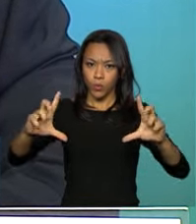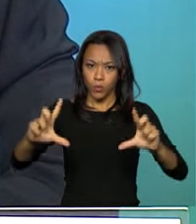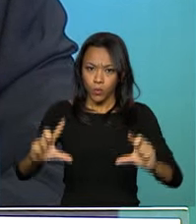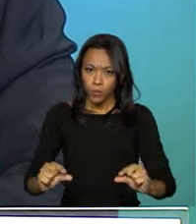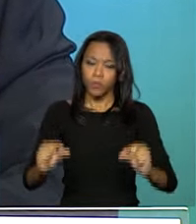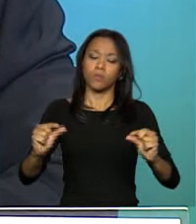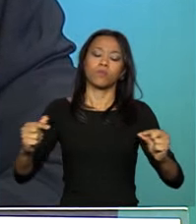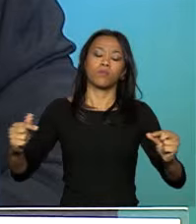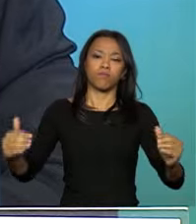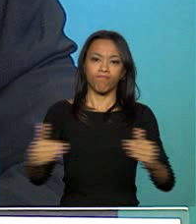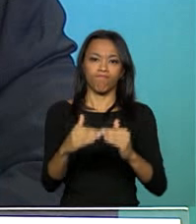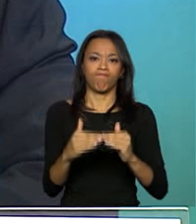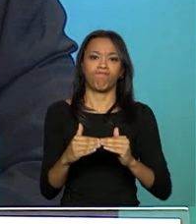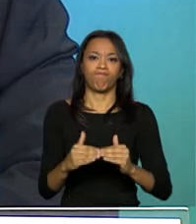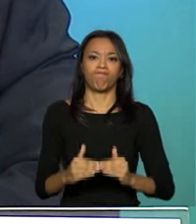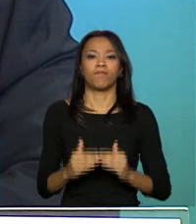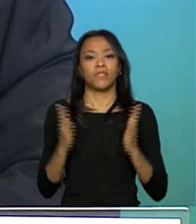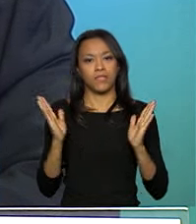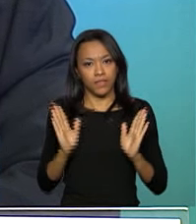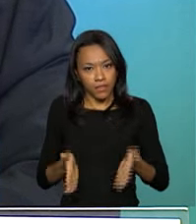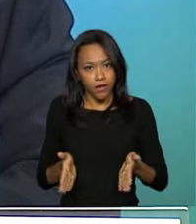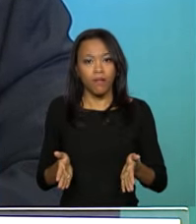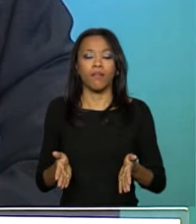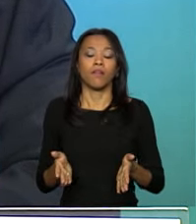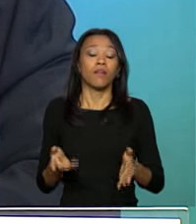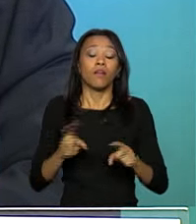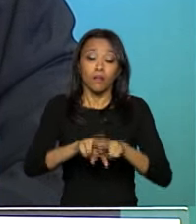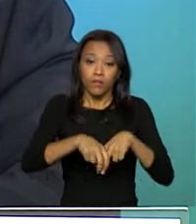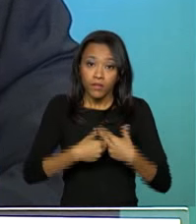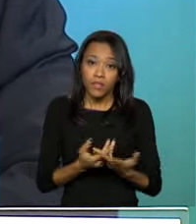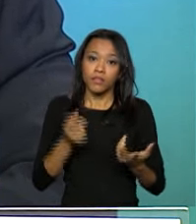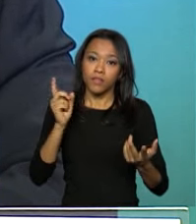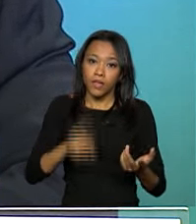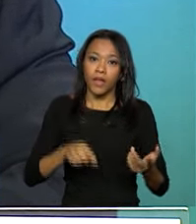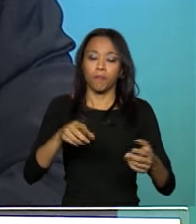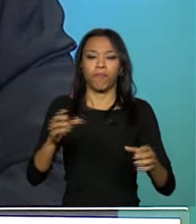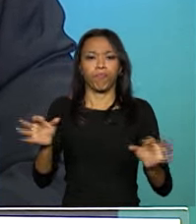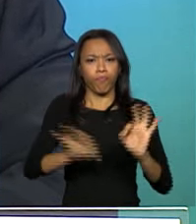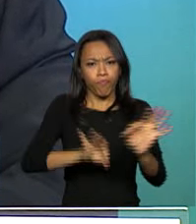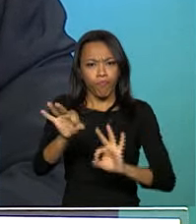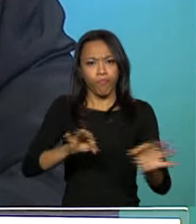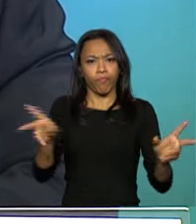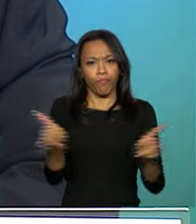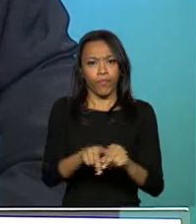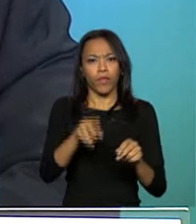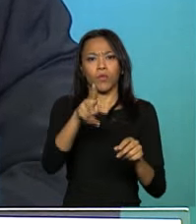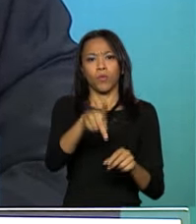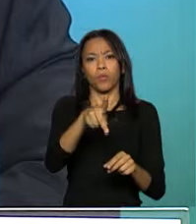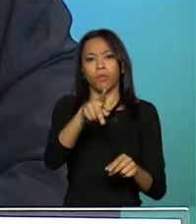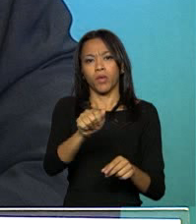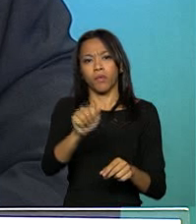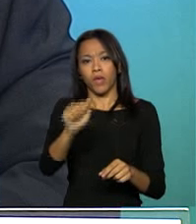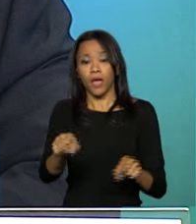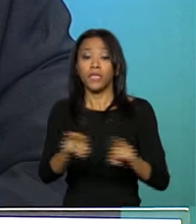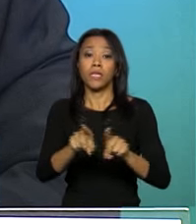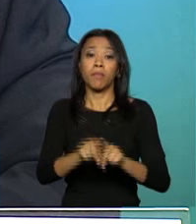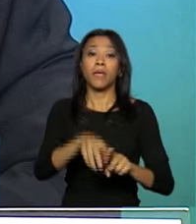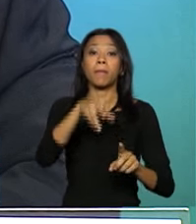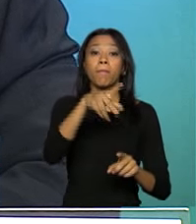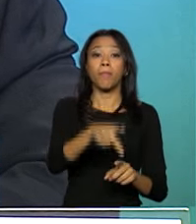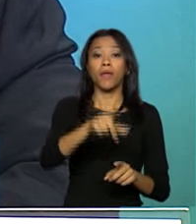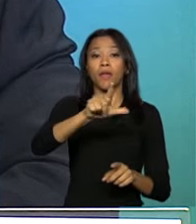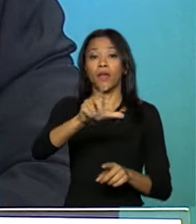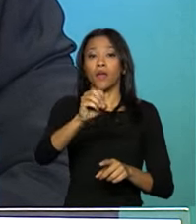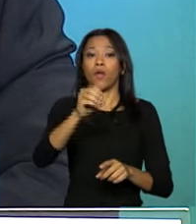estrutura mais racional então daí que veio desse processo de construção do PPA e do peloa esse é o momento de também fazer uma